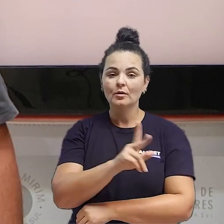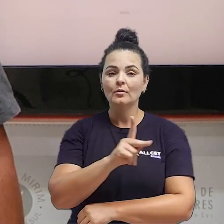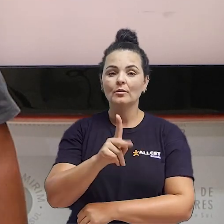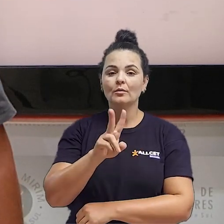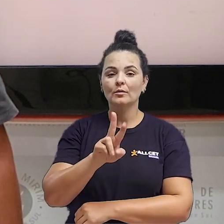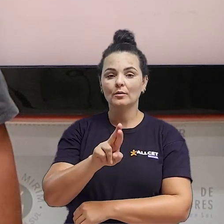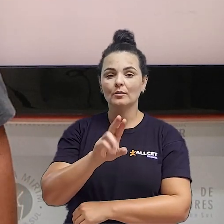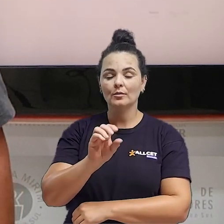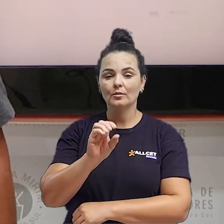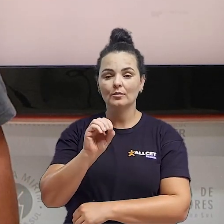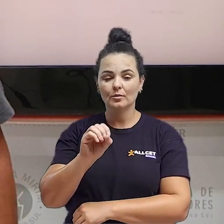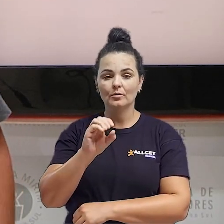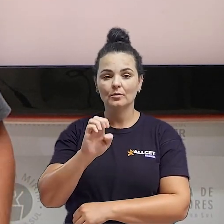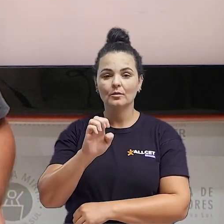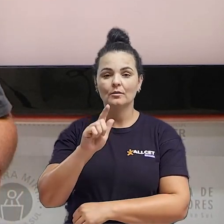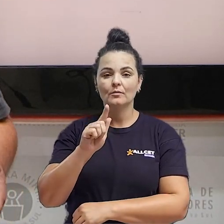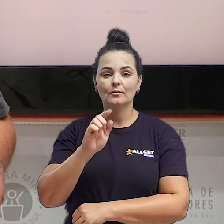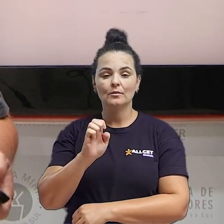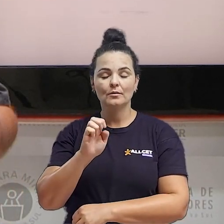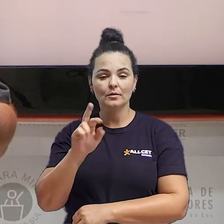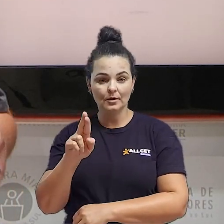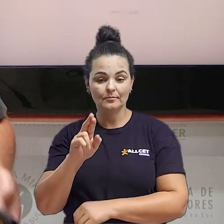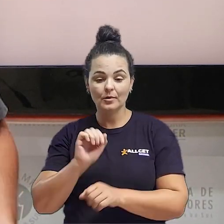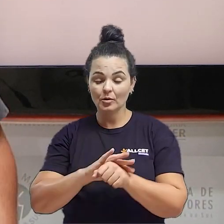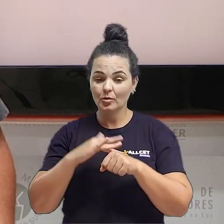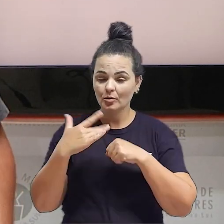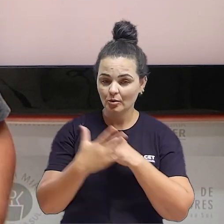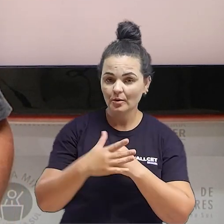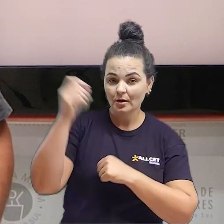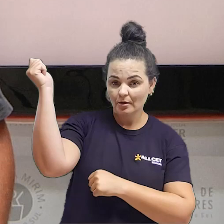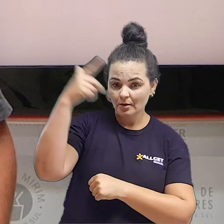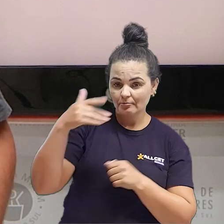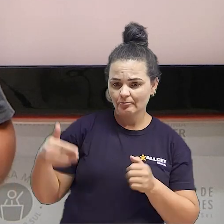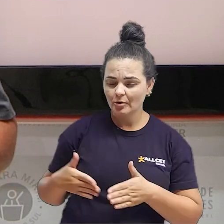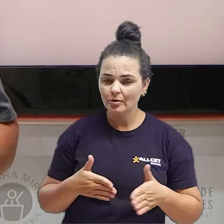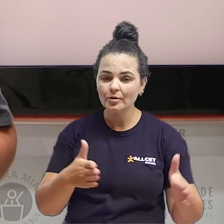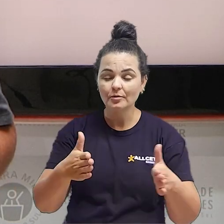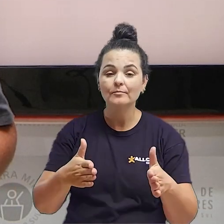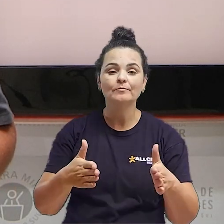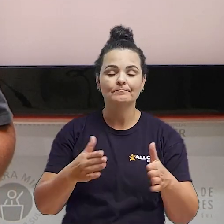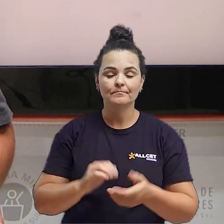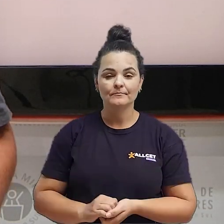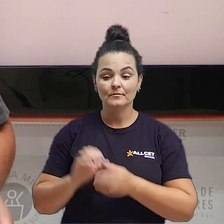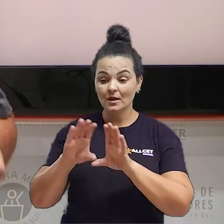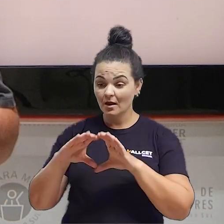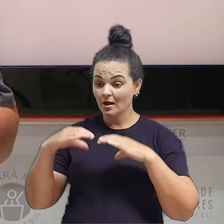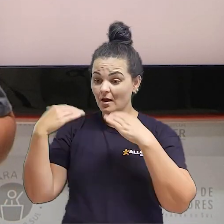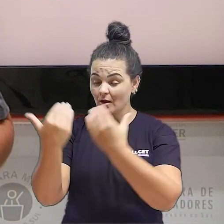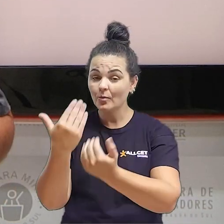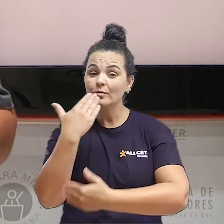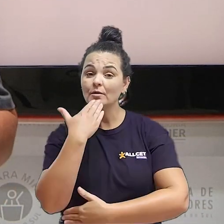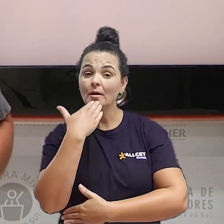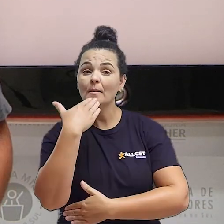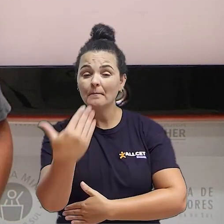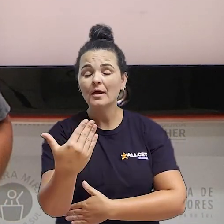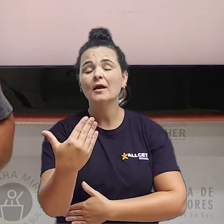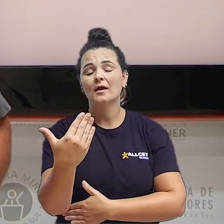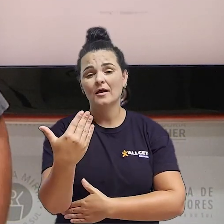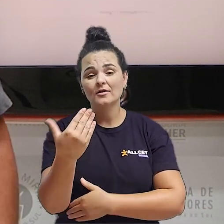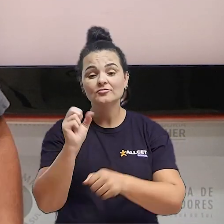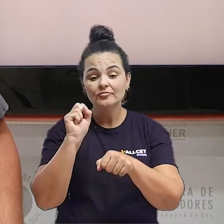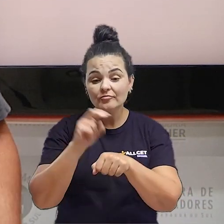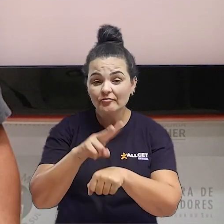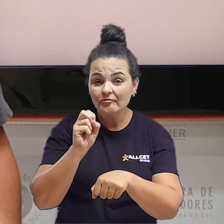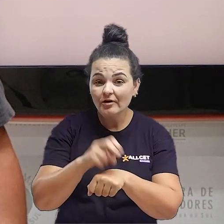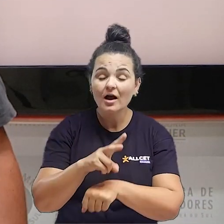localizado no bairro Rio da luz a indicação aponta A Urgência evidenciada pela comunidade local em virtude da demanda